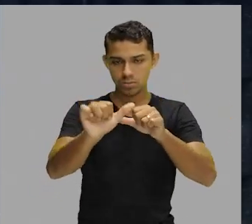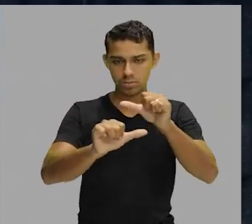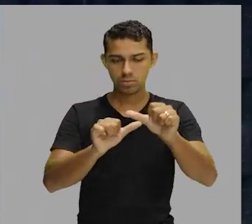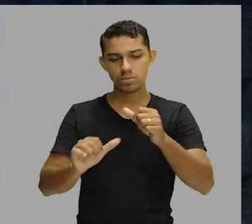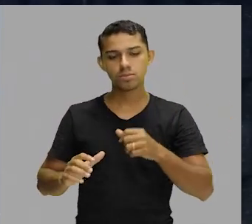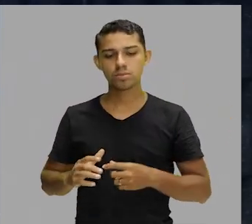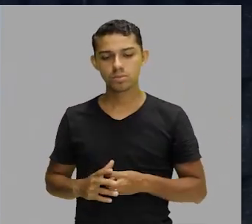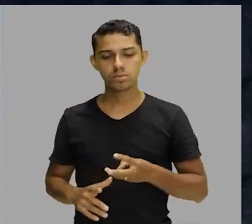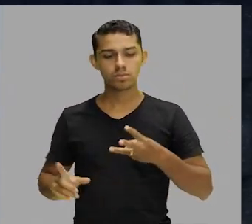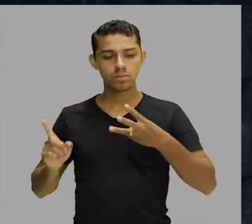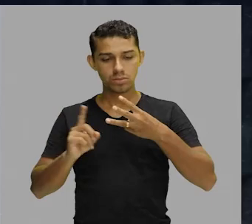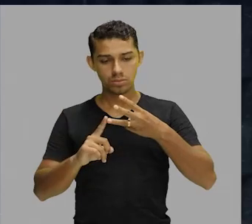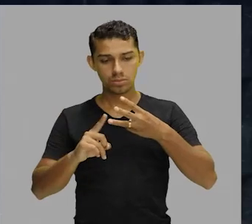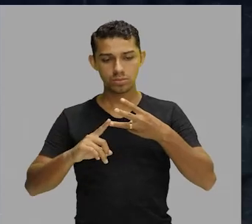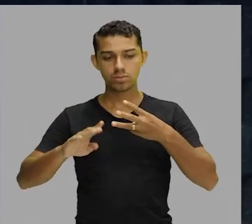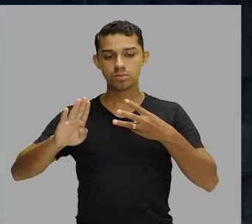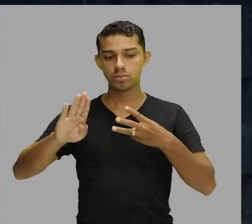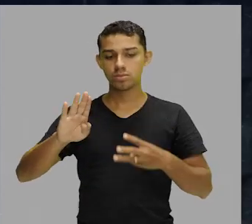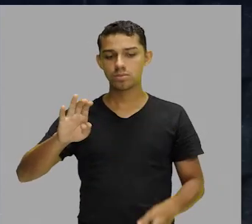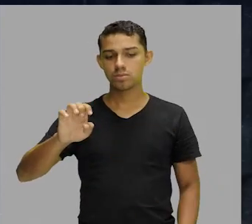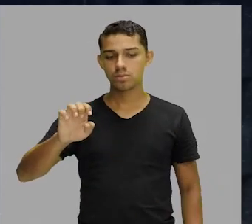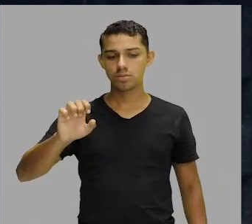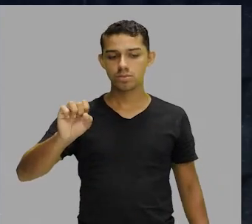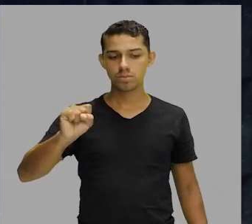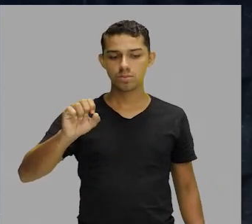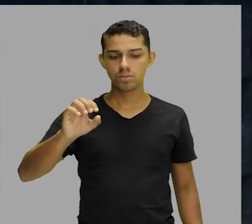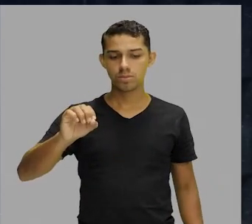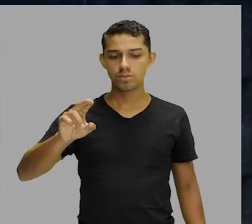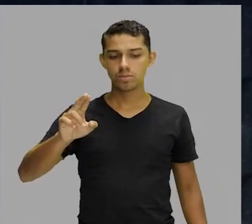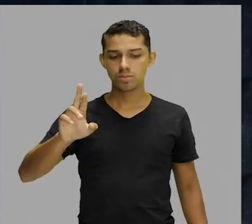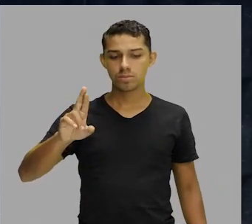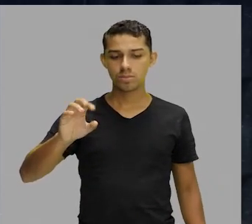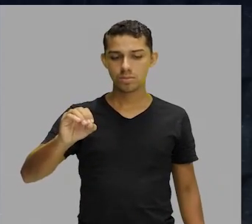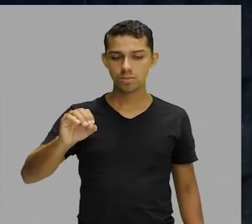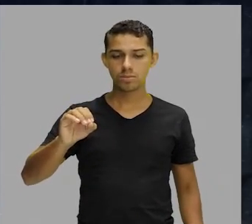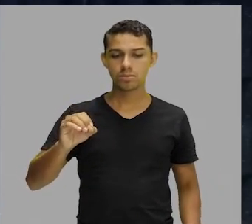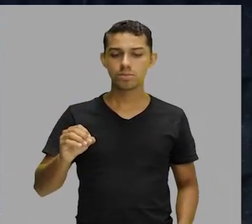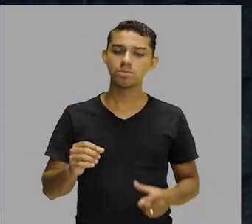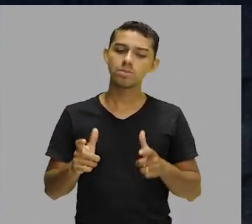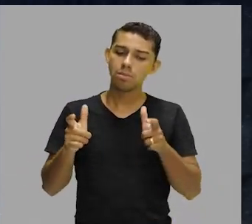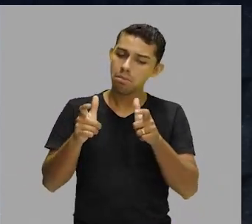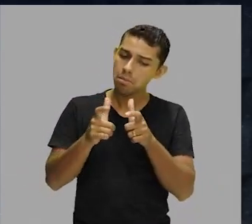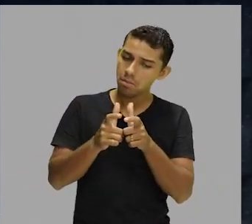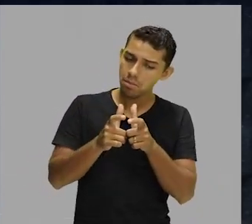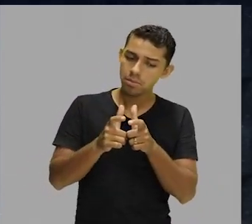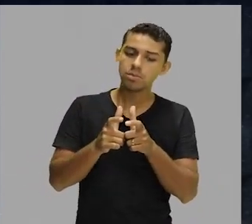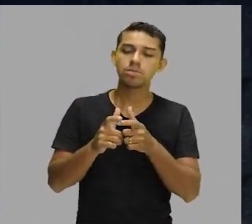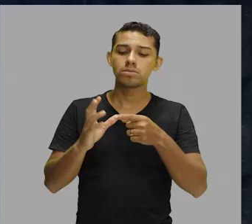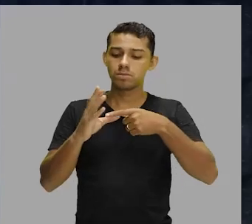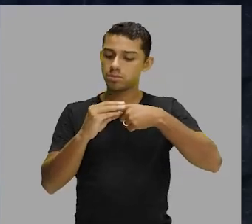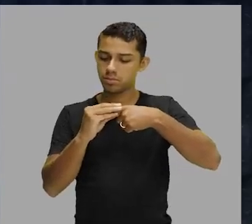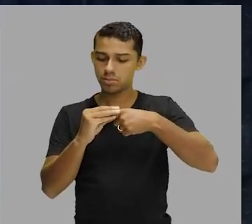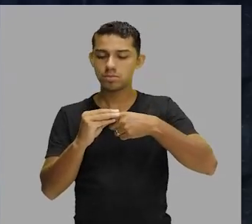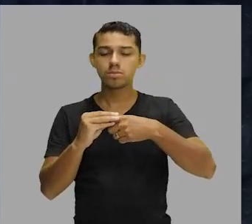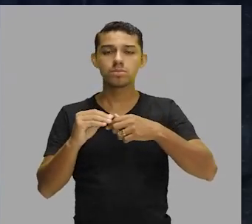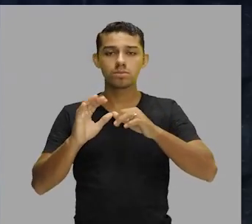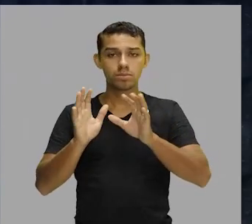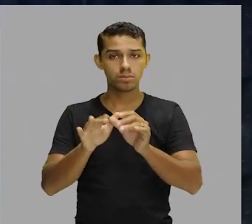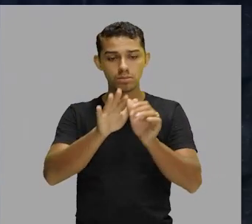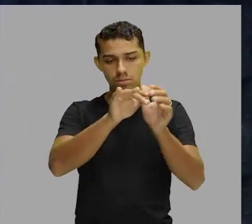seria besouro. Olha que ele colocou a quantidade de besouros um pouco menor do que a quantidade de larva de